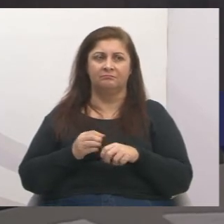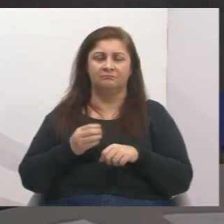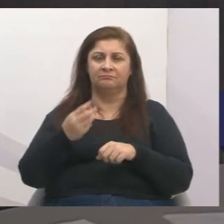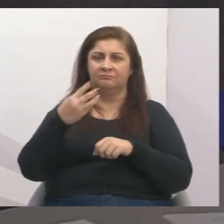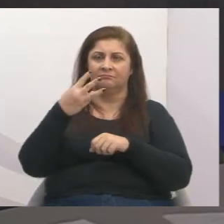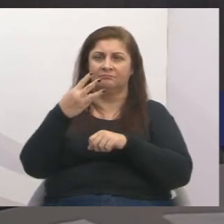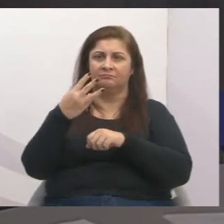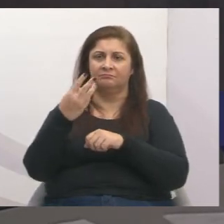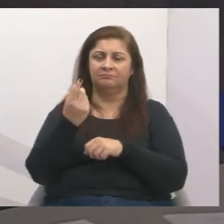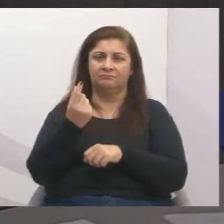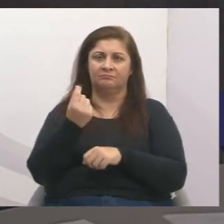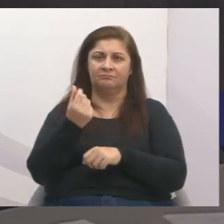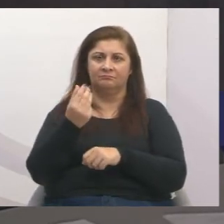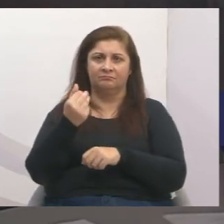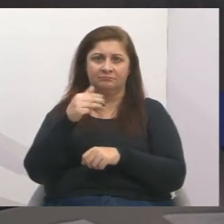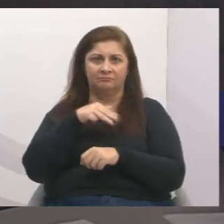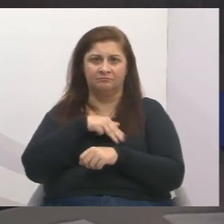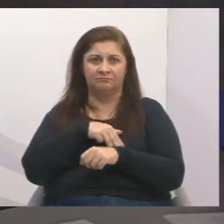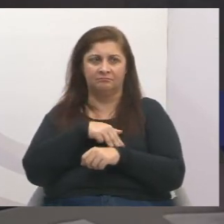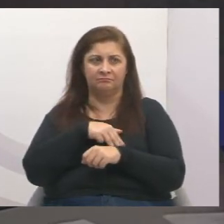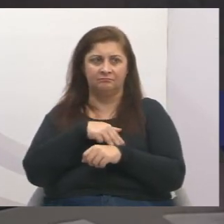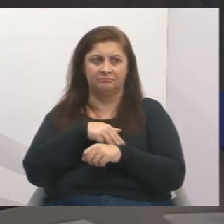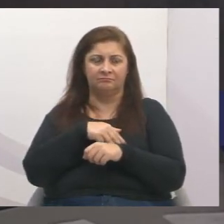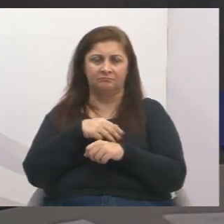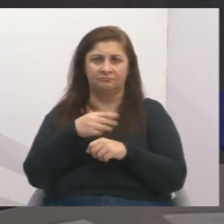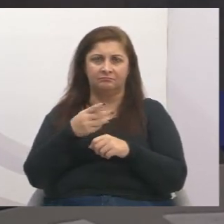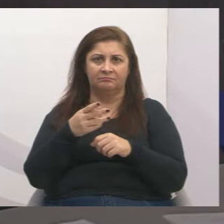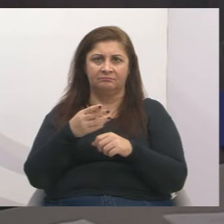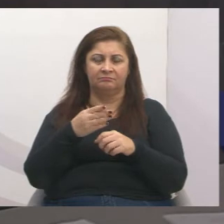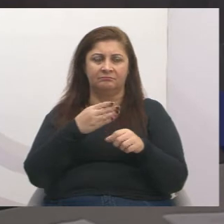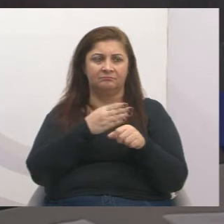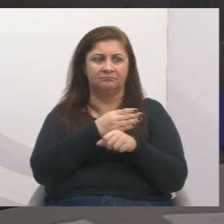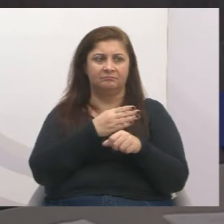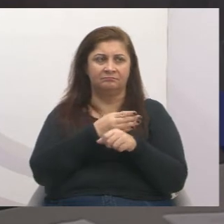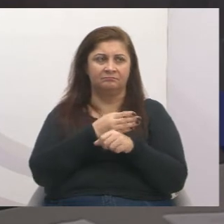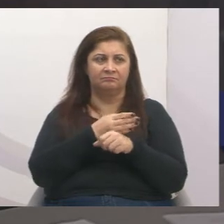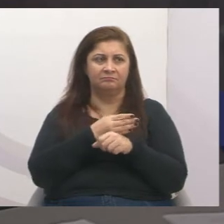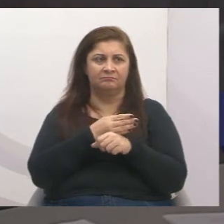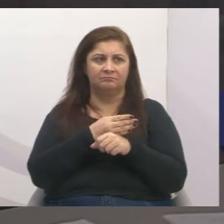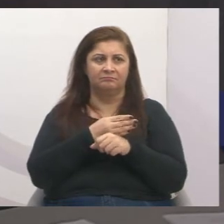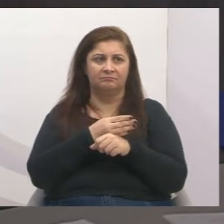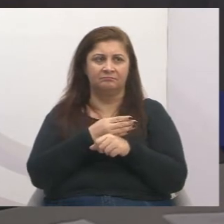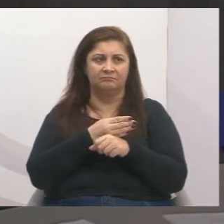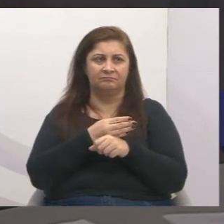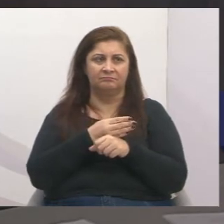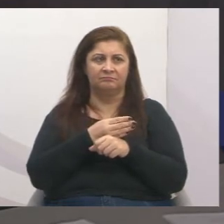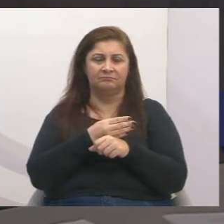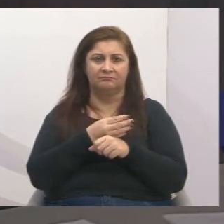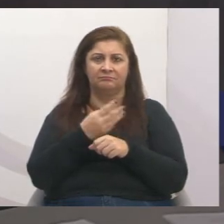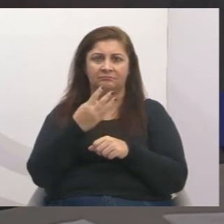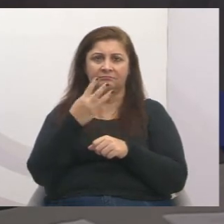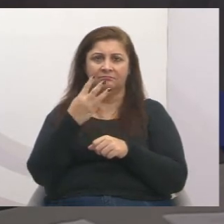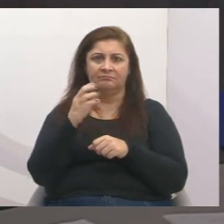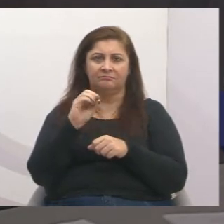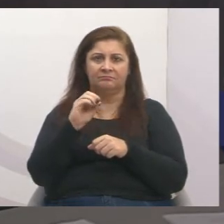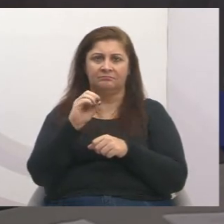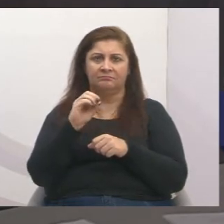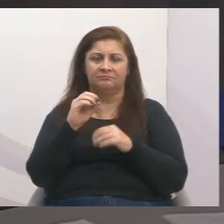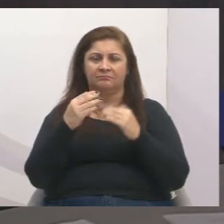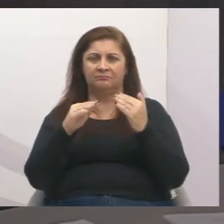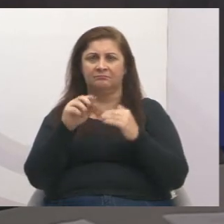salários mínimos, isso vai o aporte ao Instituto, Flavinho, vai ser entre 30 e 40 mil